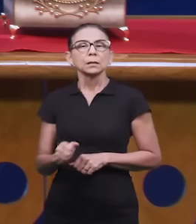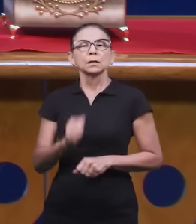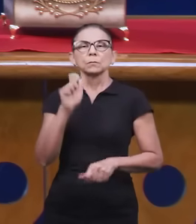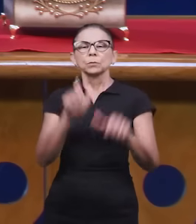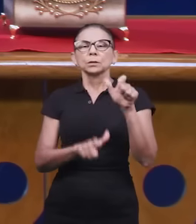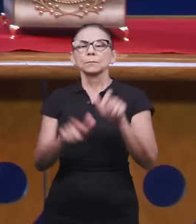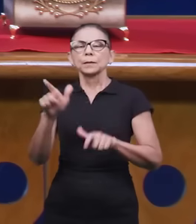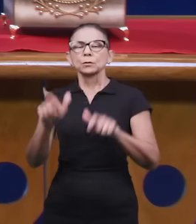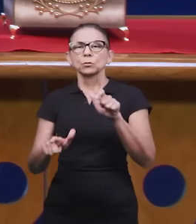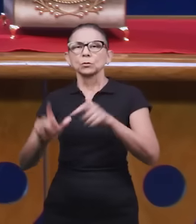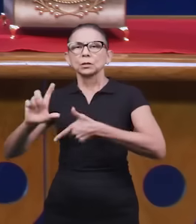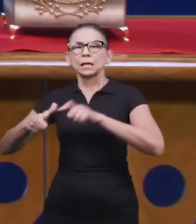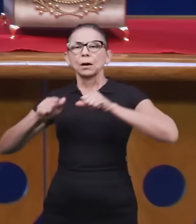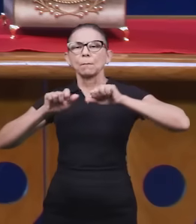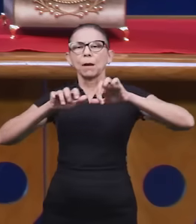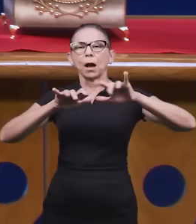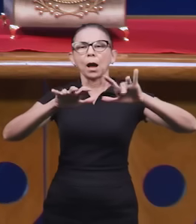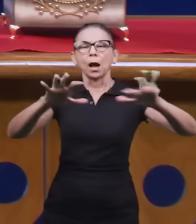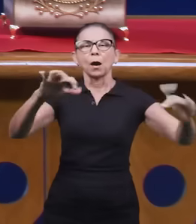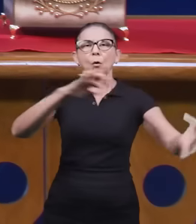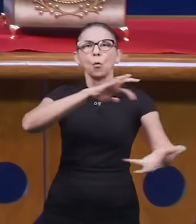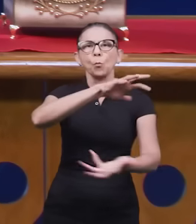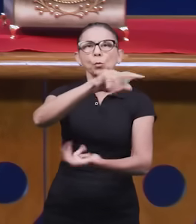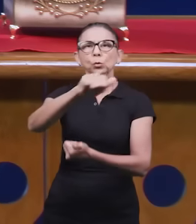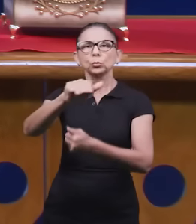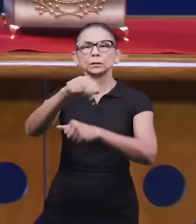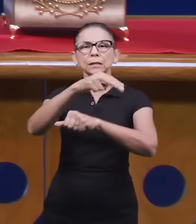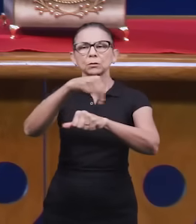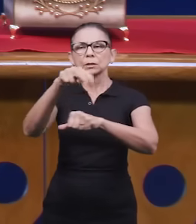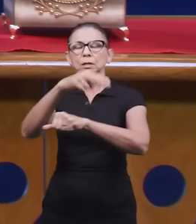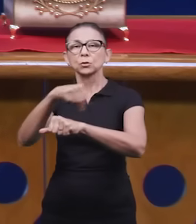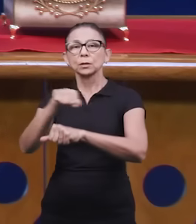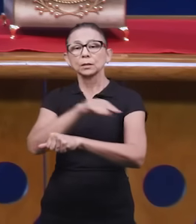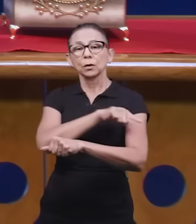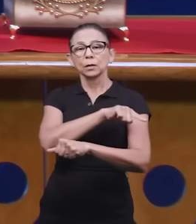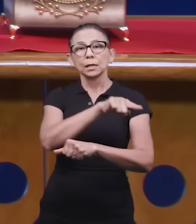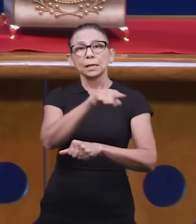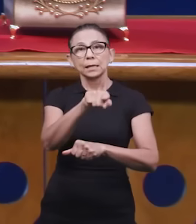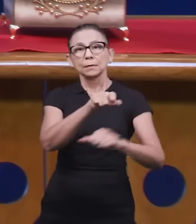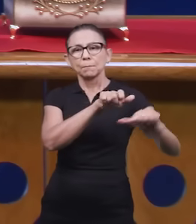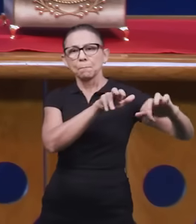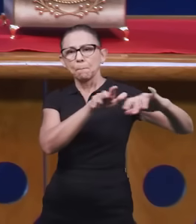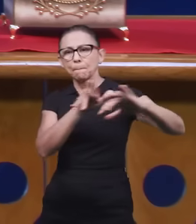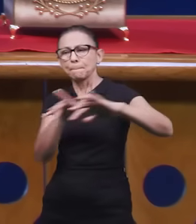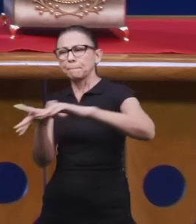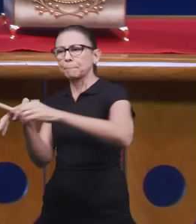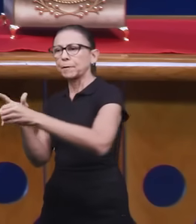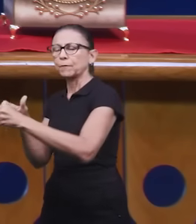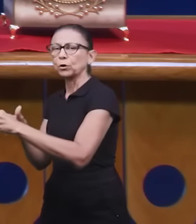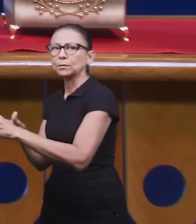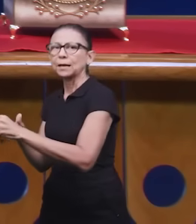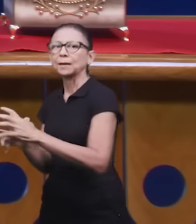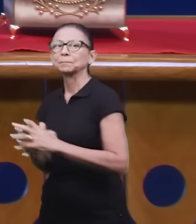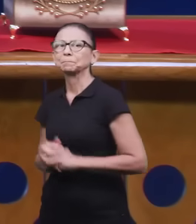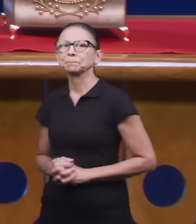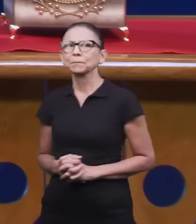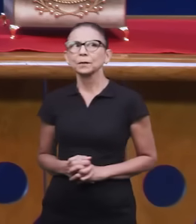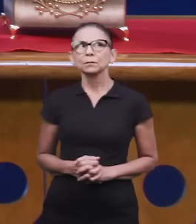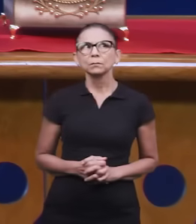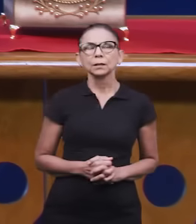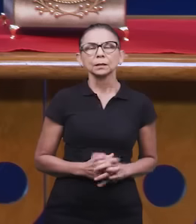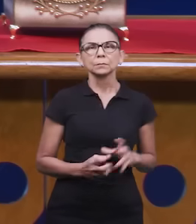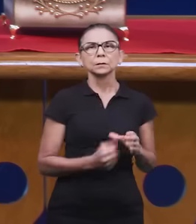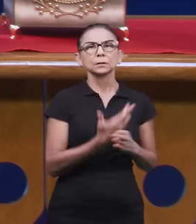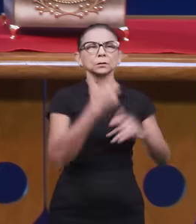mundo, vem regressando para a terra de Israel. Ele vai devolver tudo. Ele tem motivo para devolver as terras